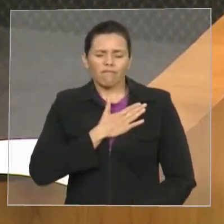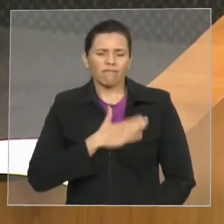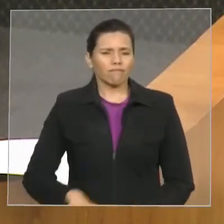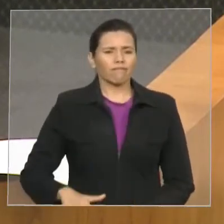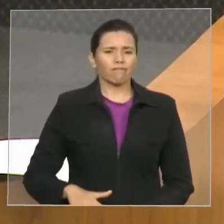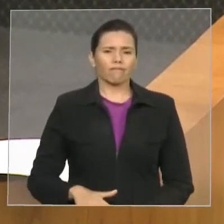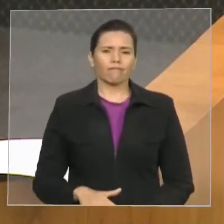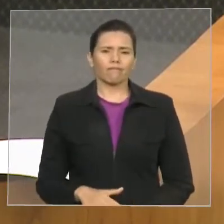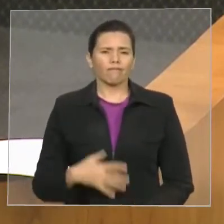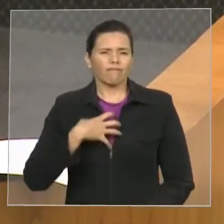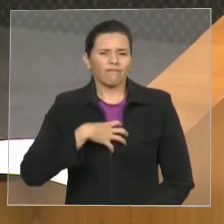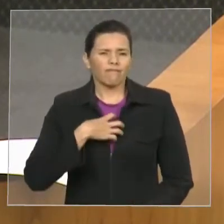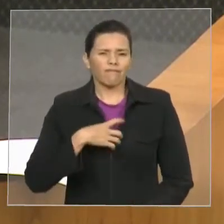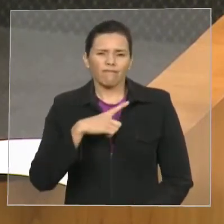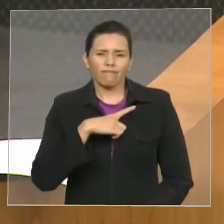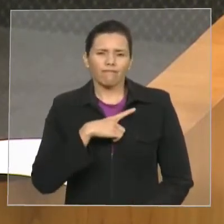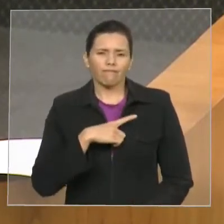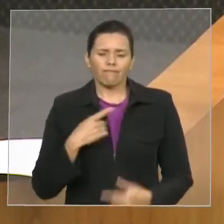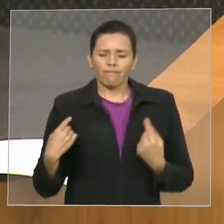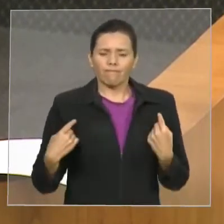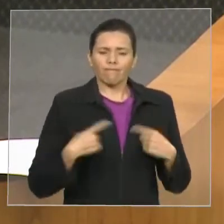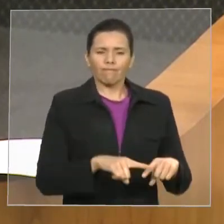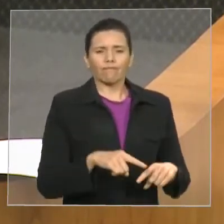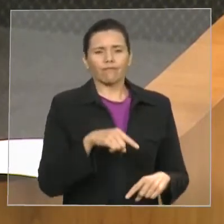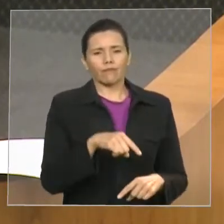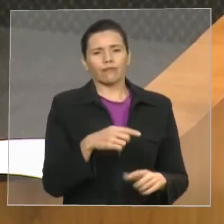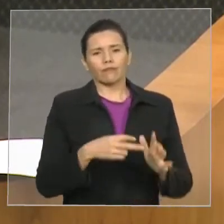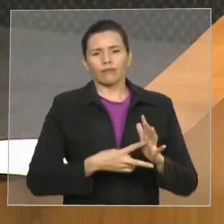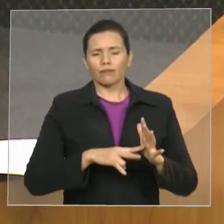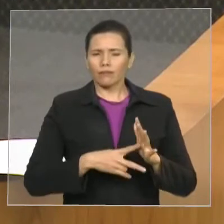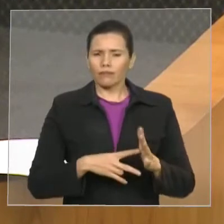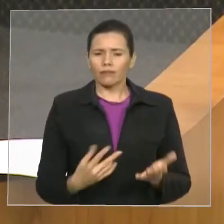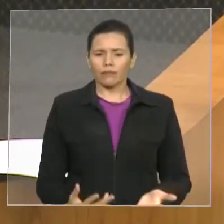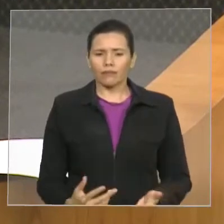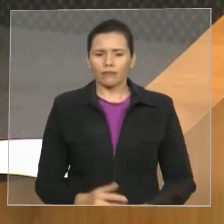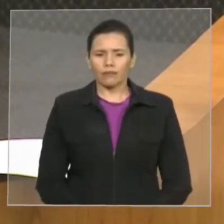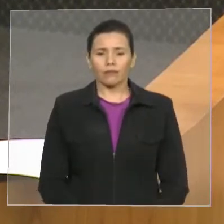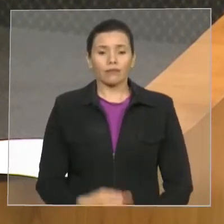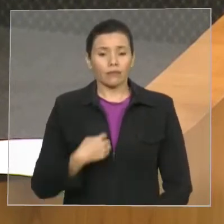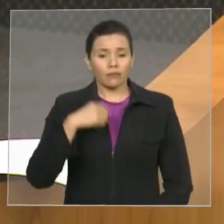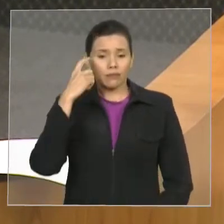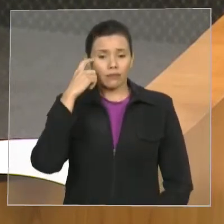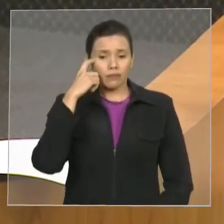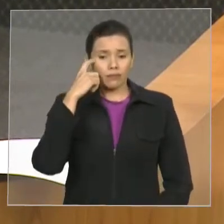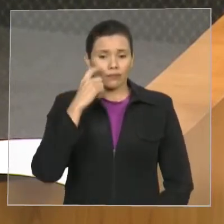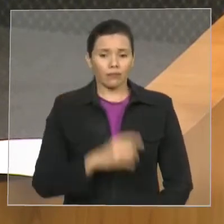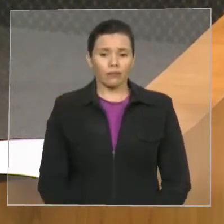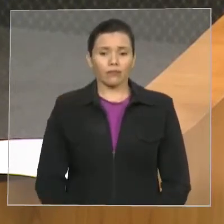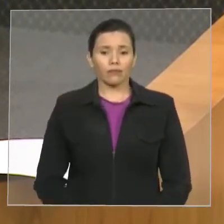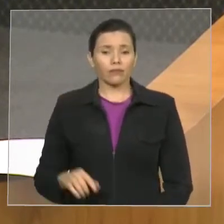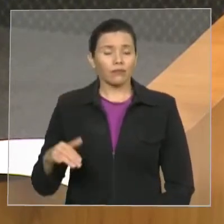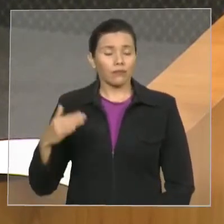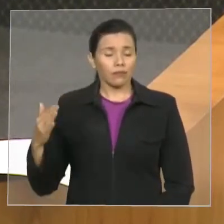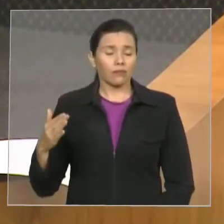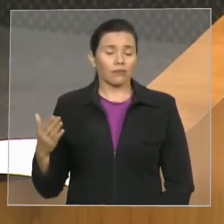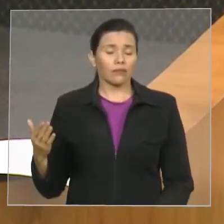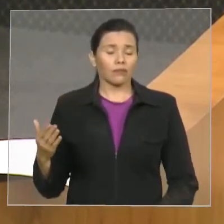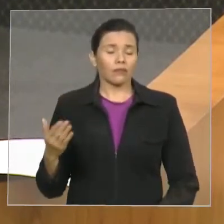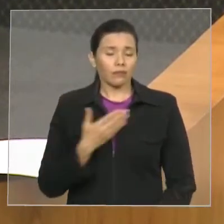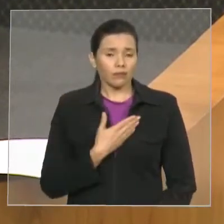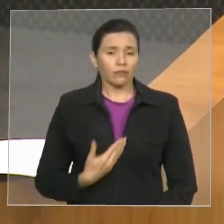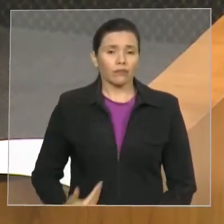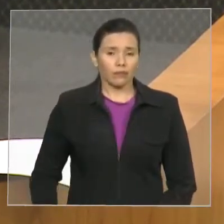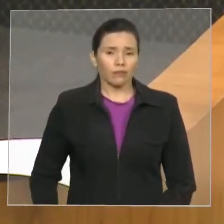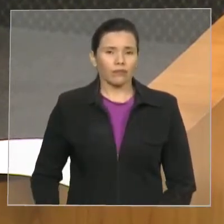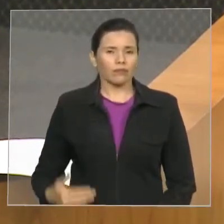Uma situação é quando você e o governador estavam na oposição, que pregavam uma coisa, mas a partir do momento que ele